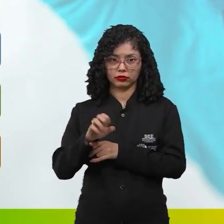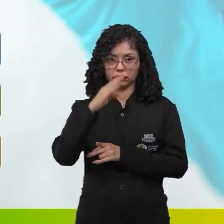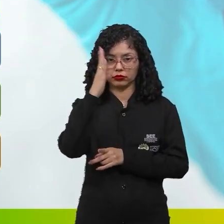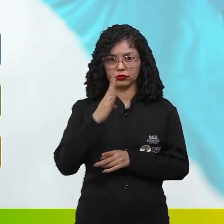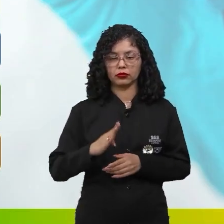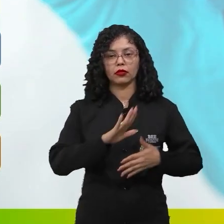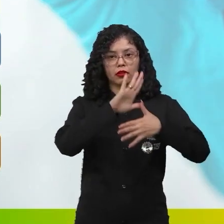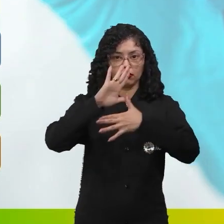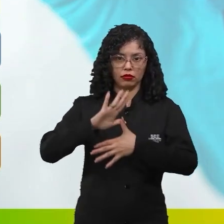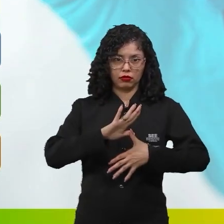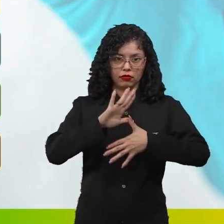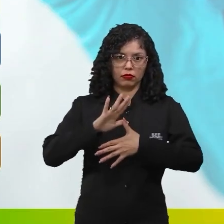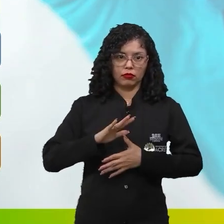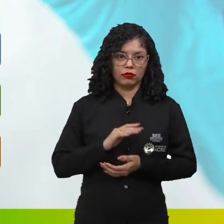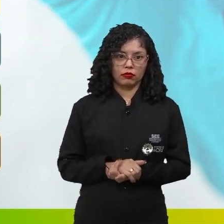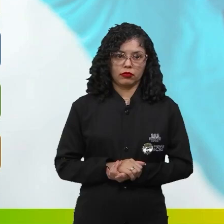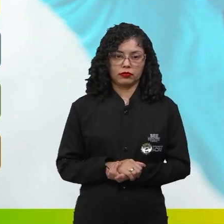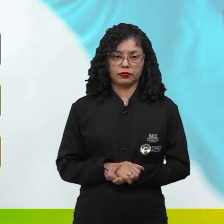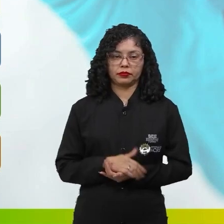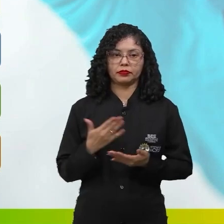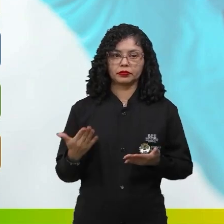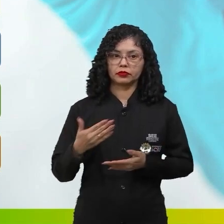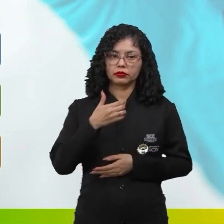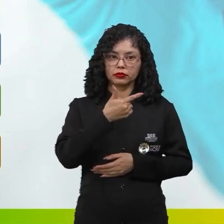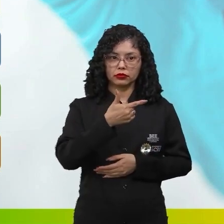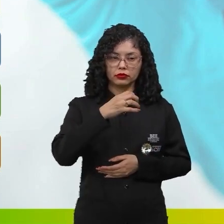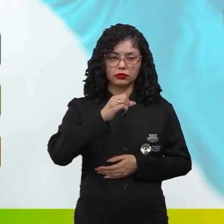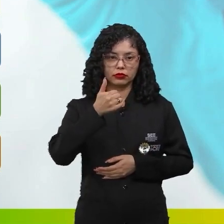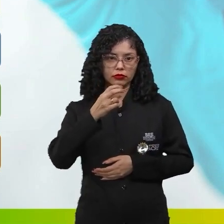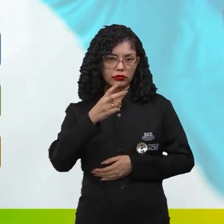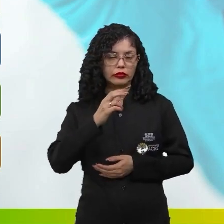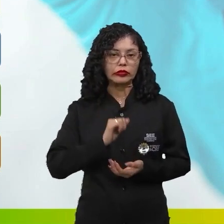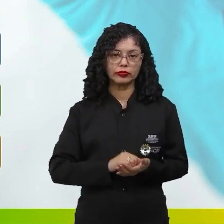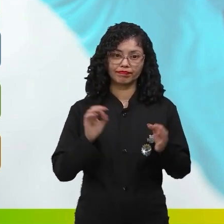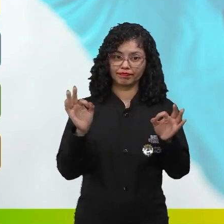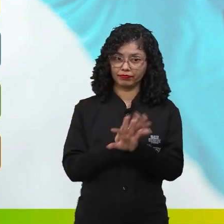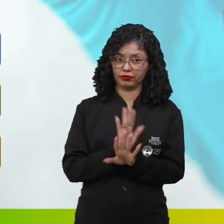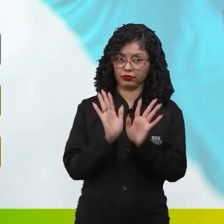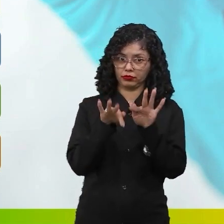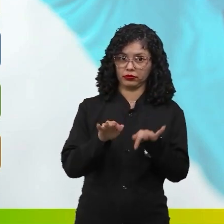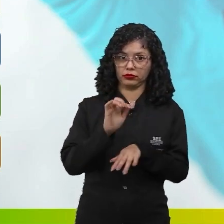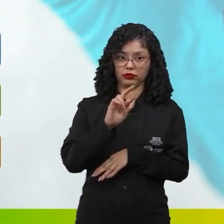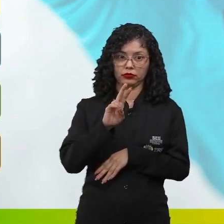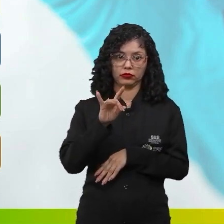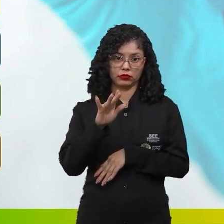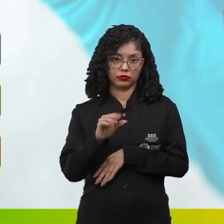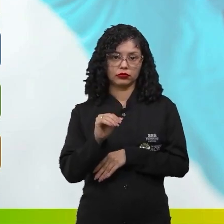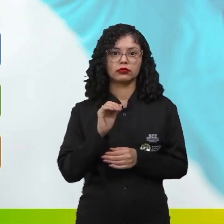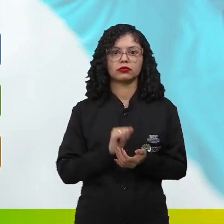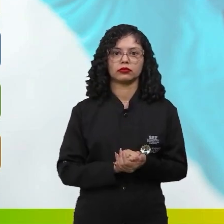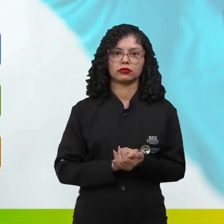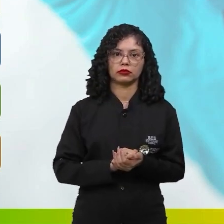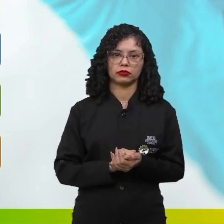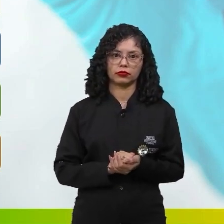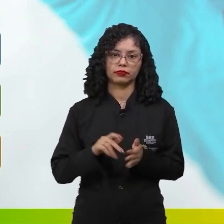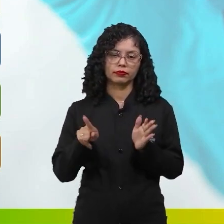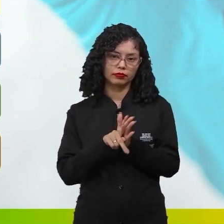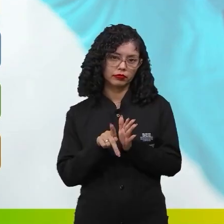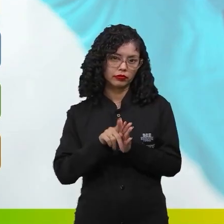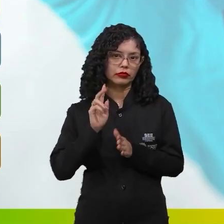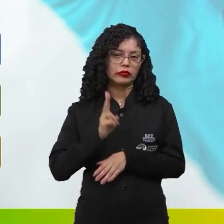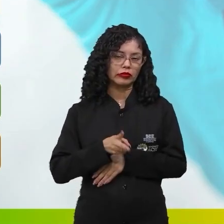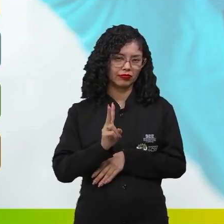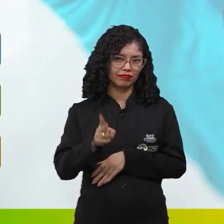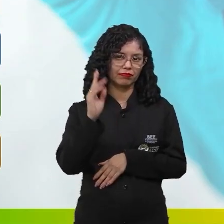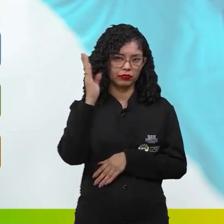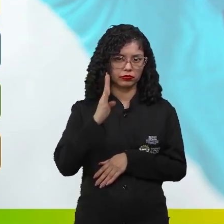no Brasil, Américas. Em 2015 temos o certificado de eliminação da rubéola e síndrome da rubéola